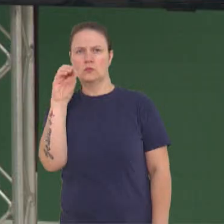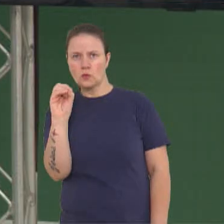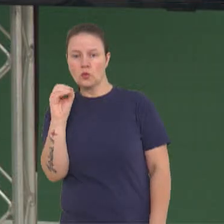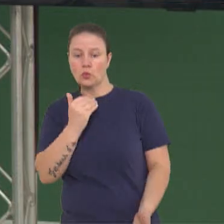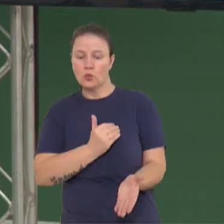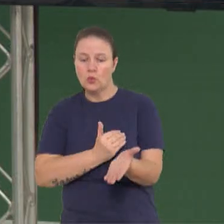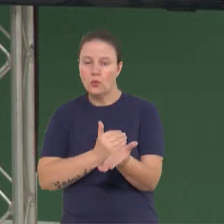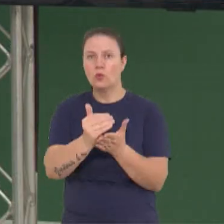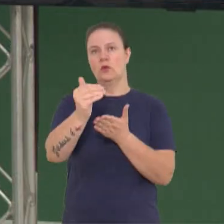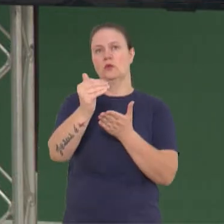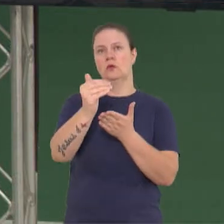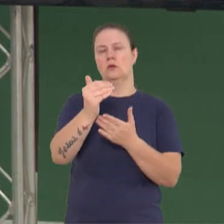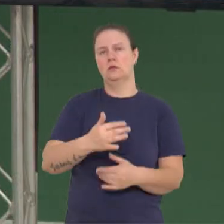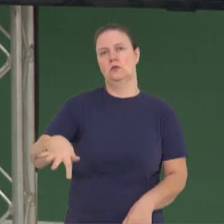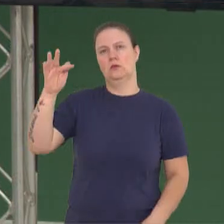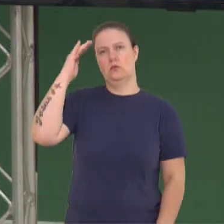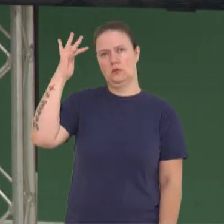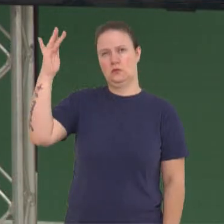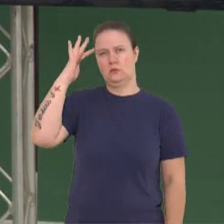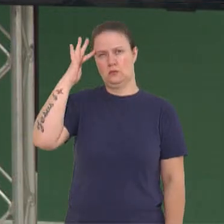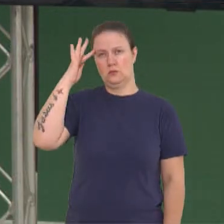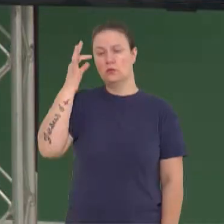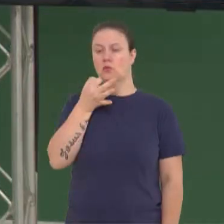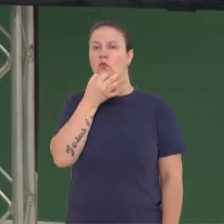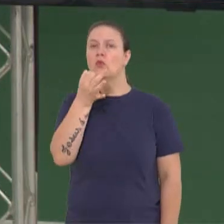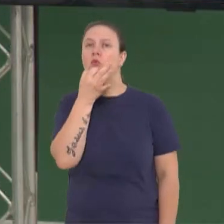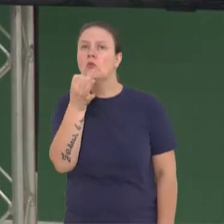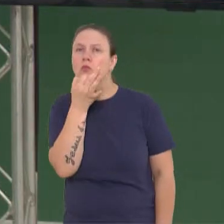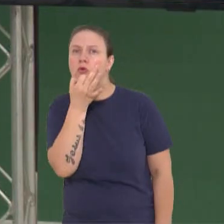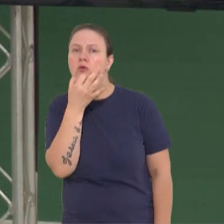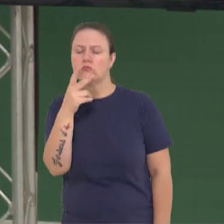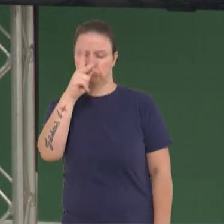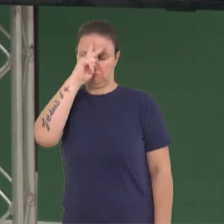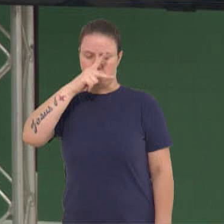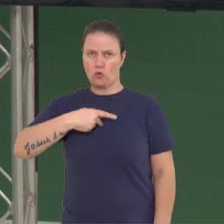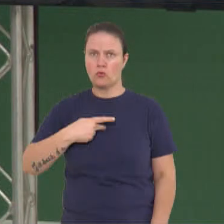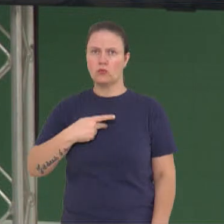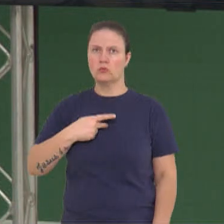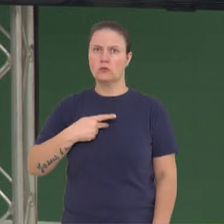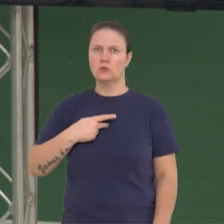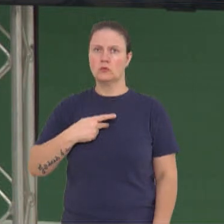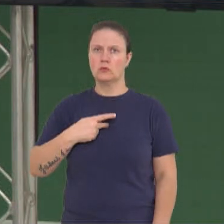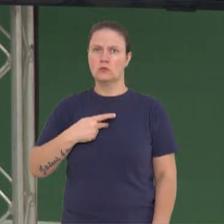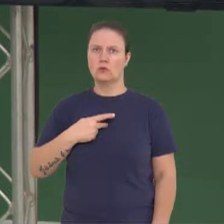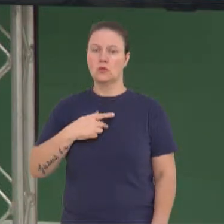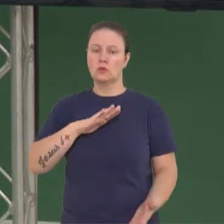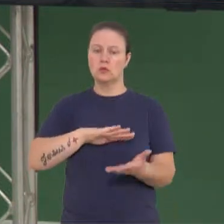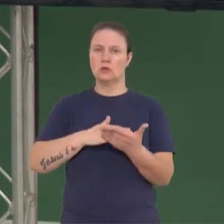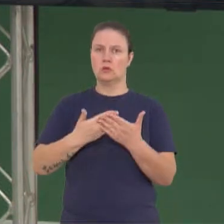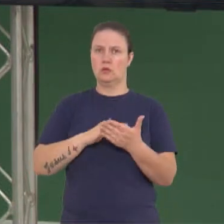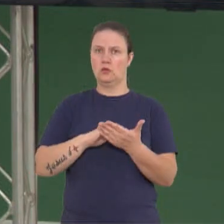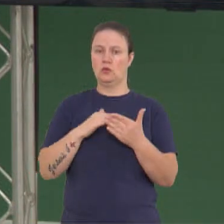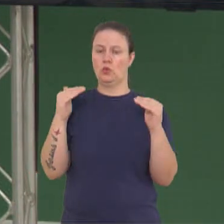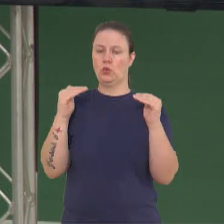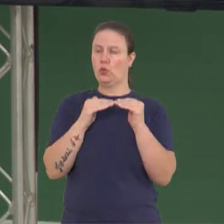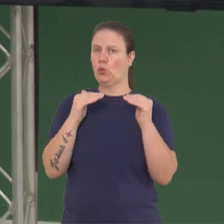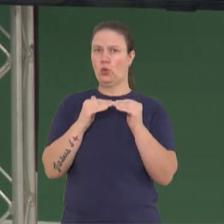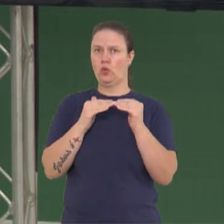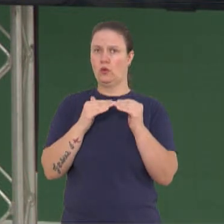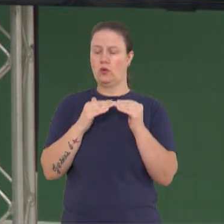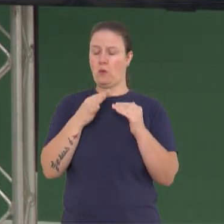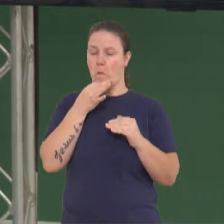outra coisa aqui que é a opinião pessoal do Hegel. É uma parcialidade dele. Ele está interpretando de acordo com o que convém para